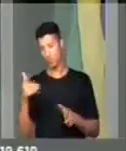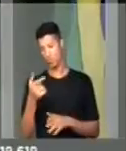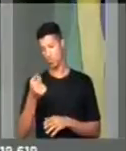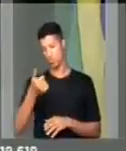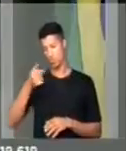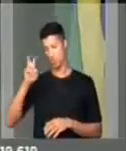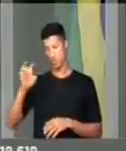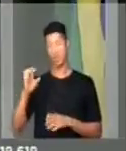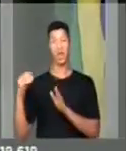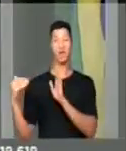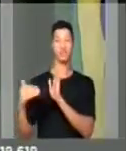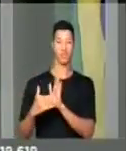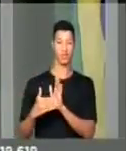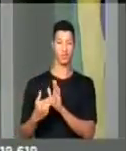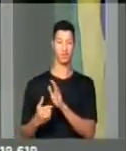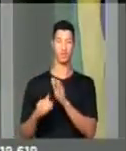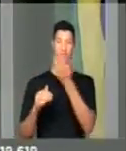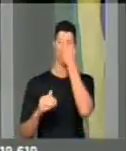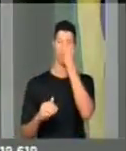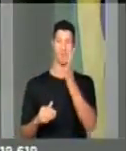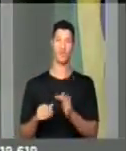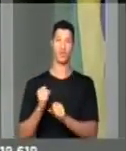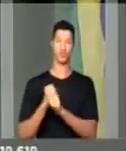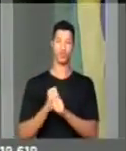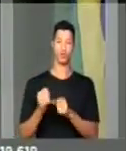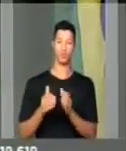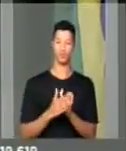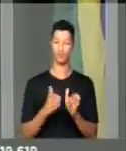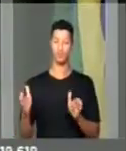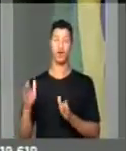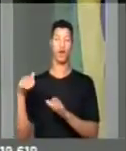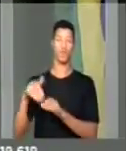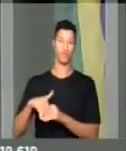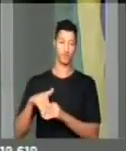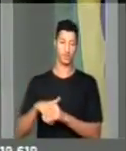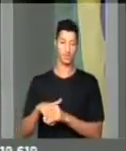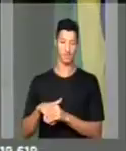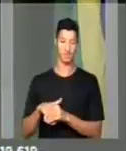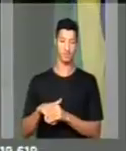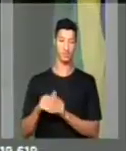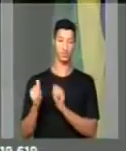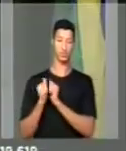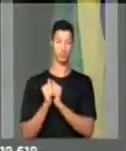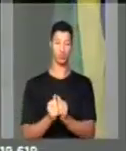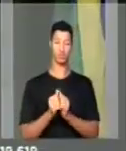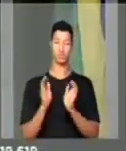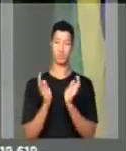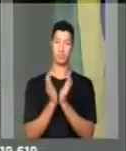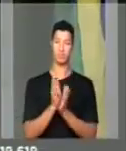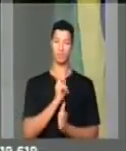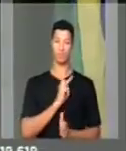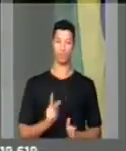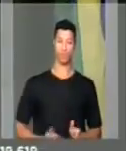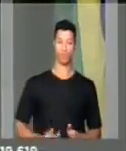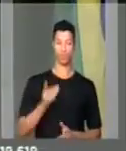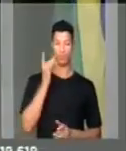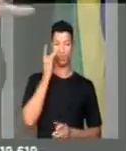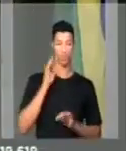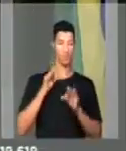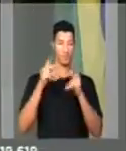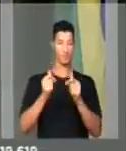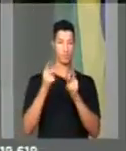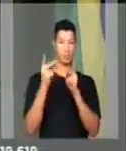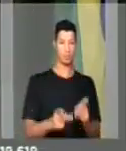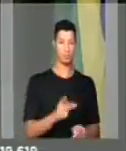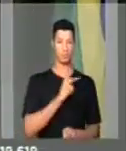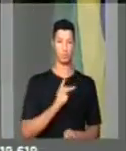2015, até fevereiro desse ano, votei, junto com a equipe da presidenta Dilma, todos os projetos